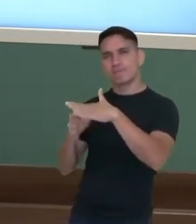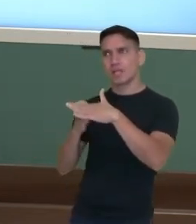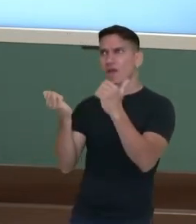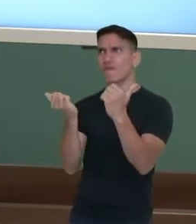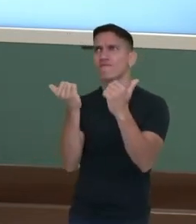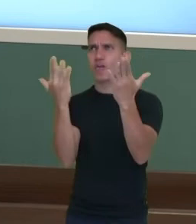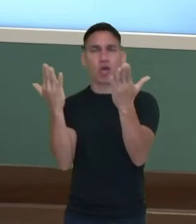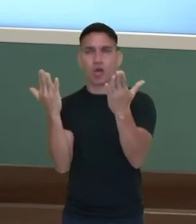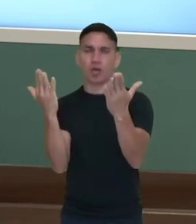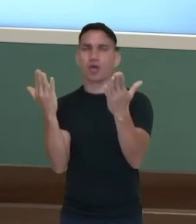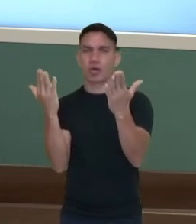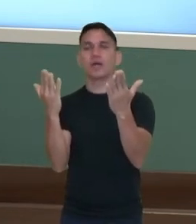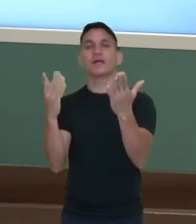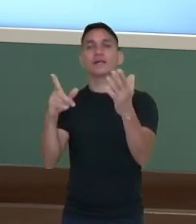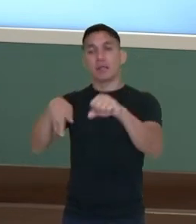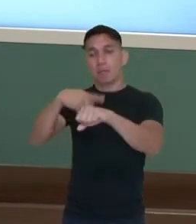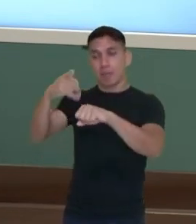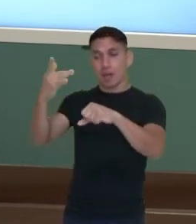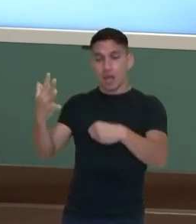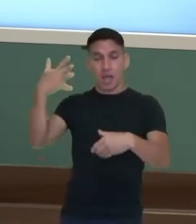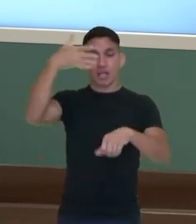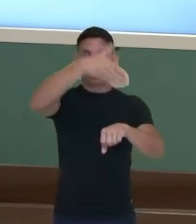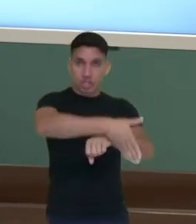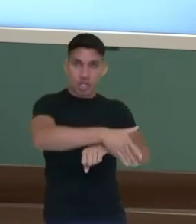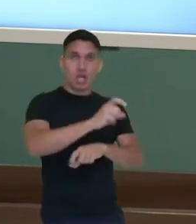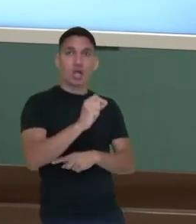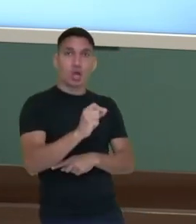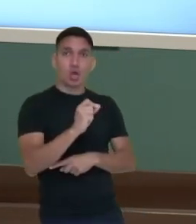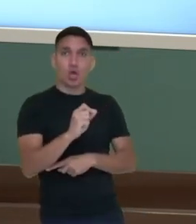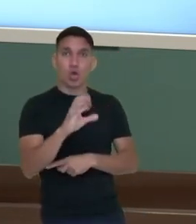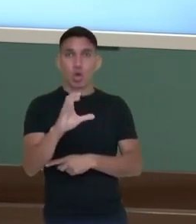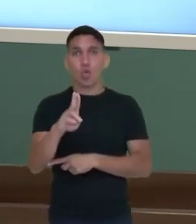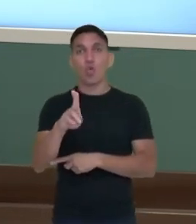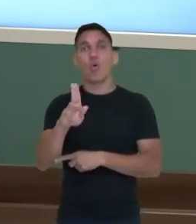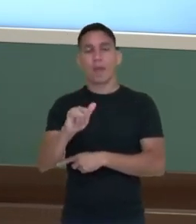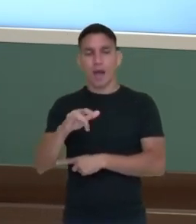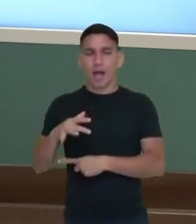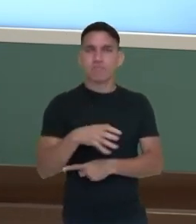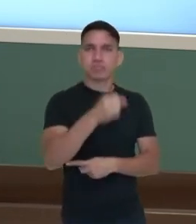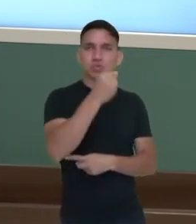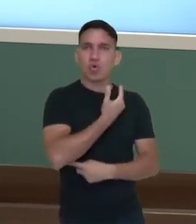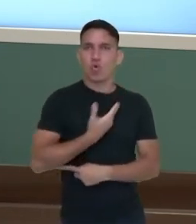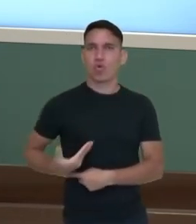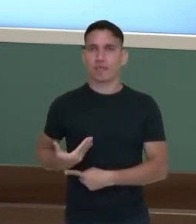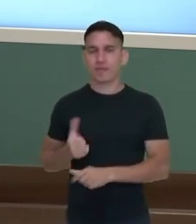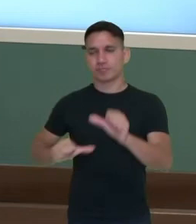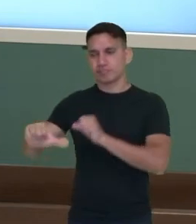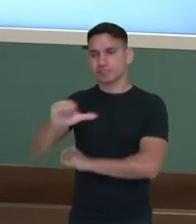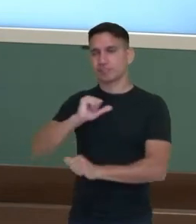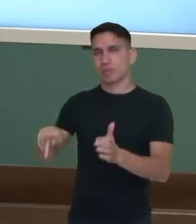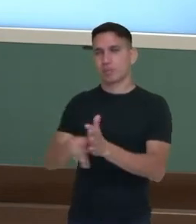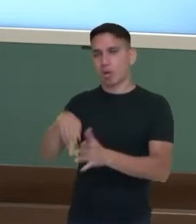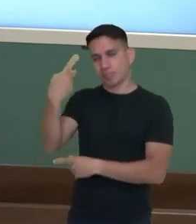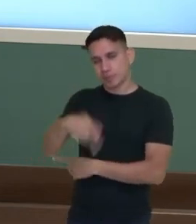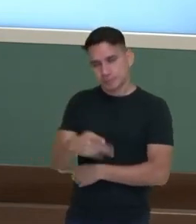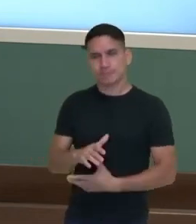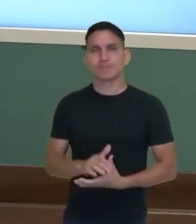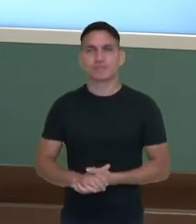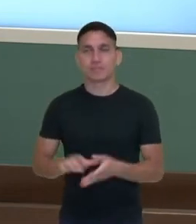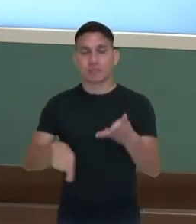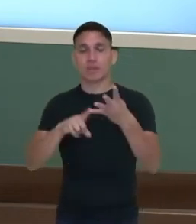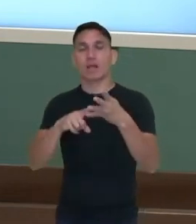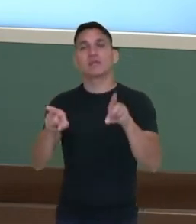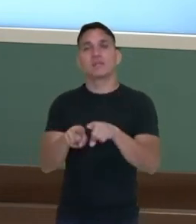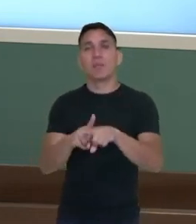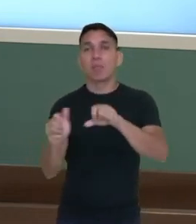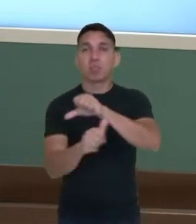Então, empresas de outros países instaladas em Cuba foram dominadas pelo governo cubano. Ainda, reforma no sistema